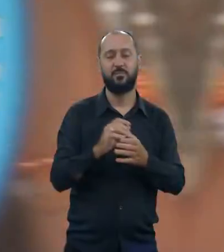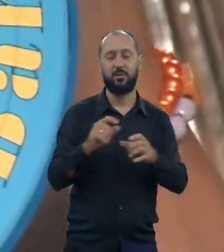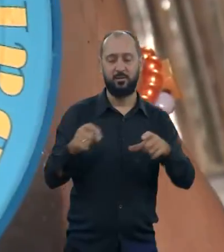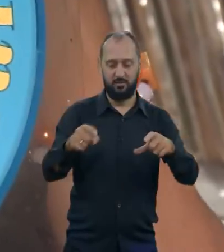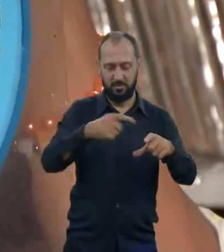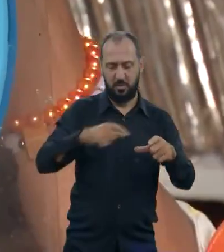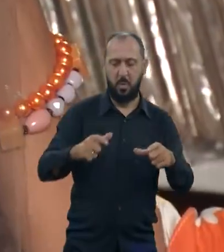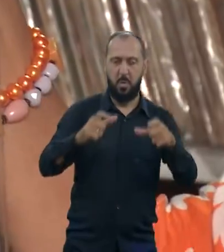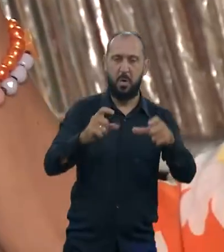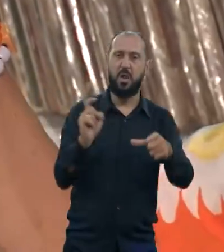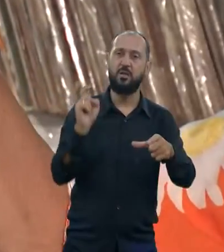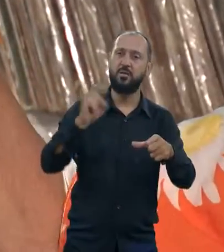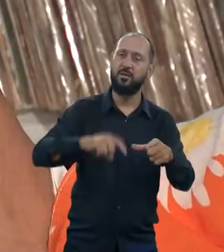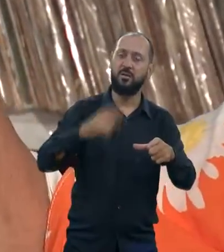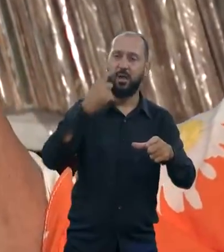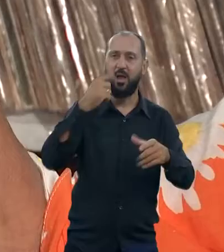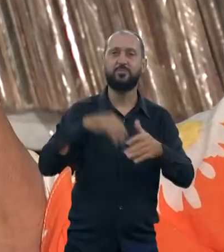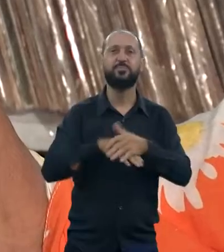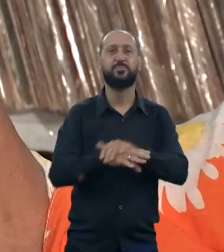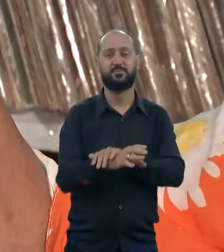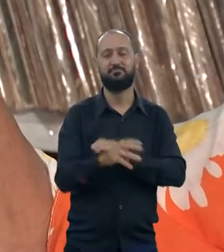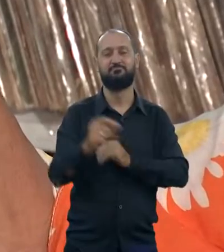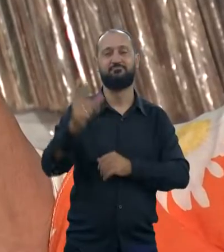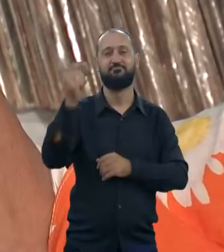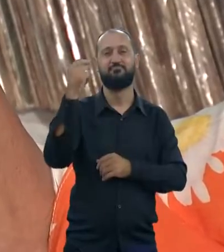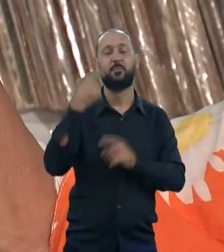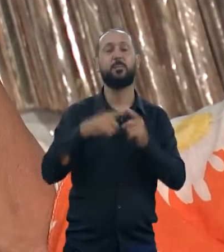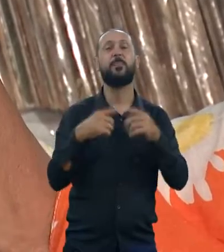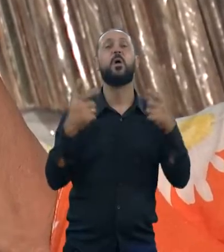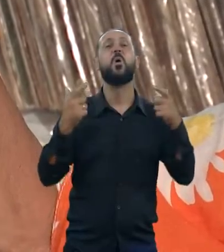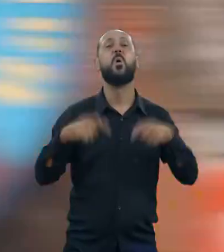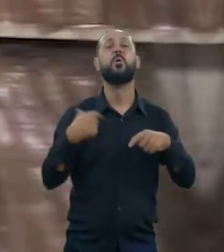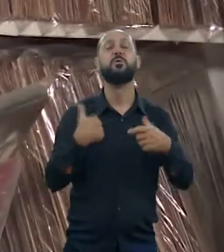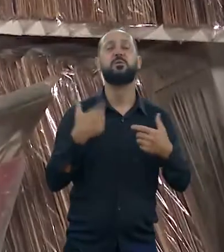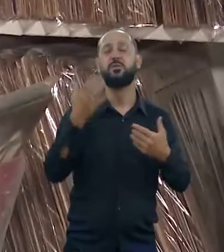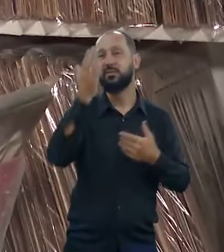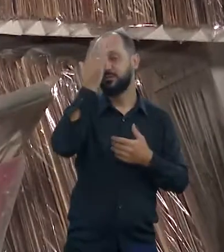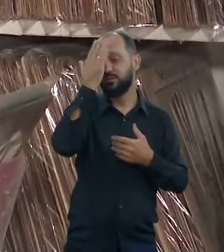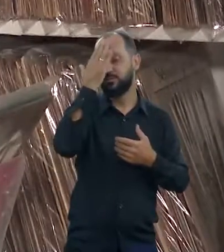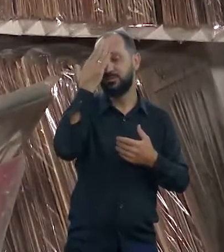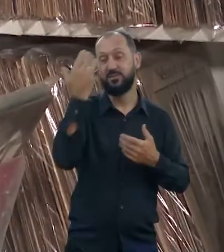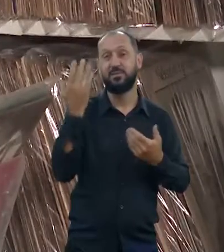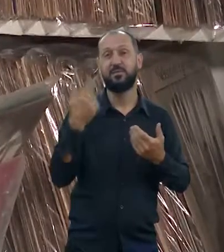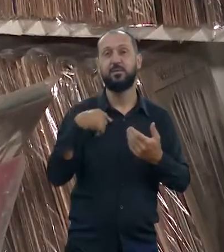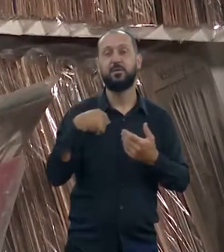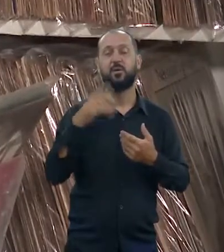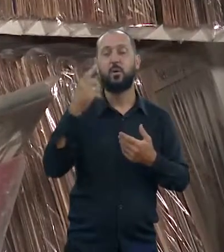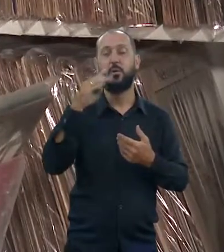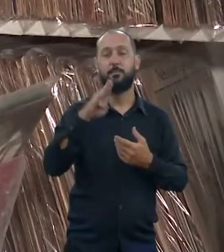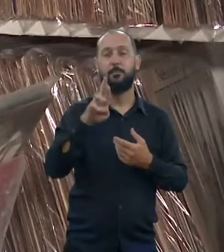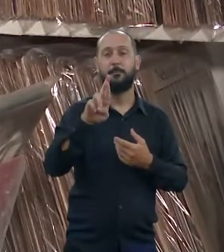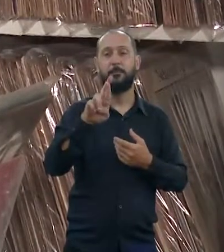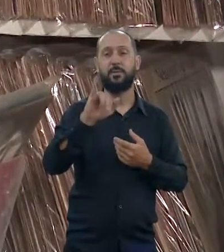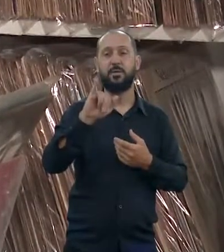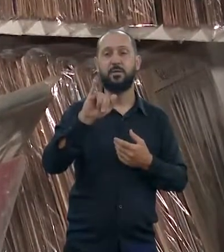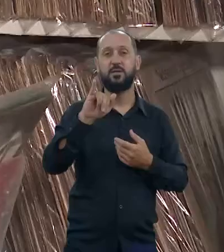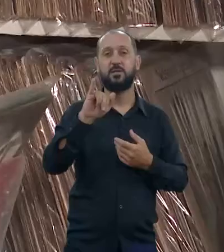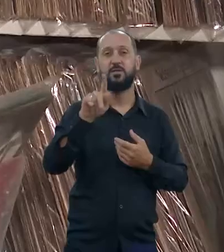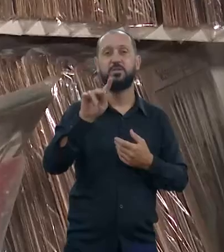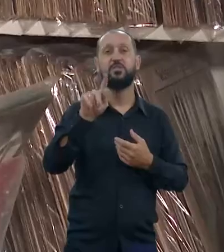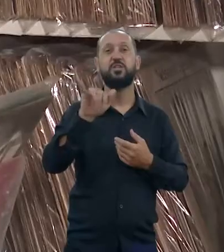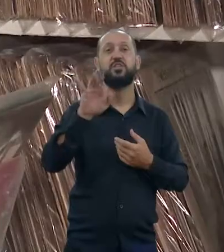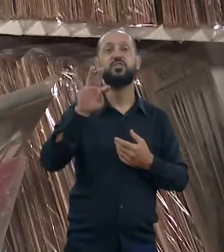1985. O vinil é uma viagem no tempo, né? Por quê? Da onde eu saberia que Brigitte